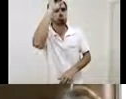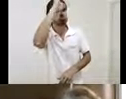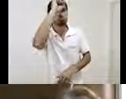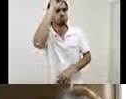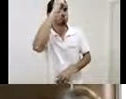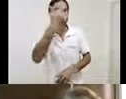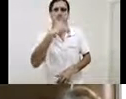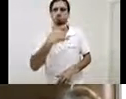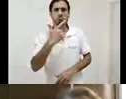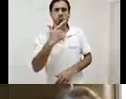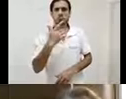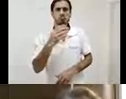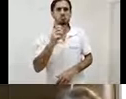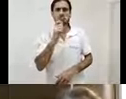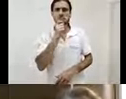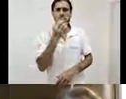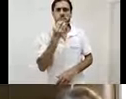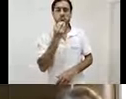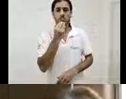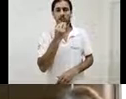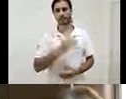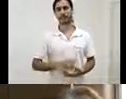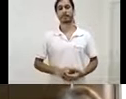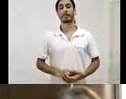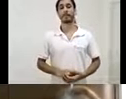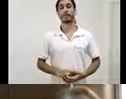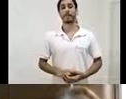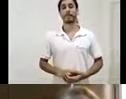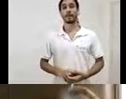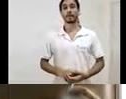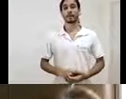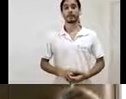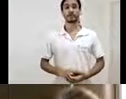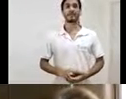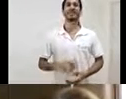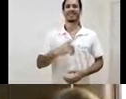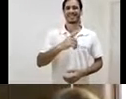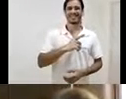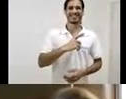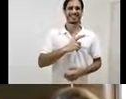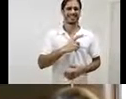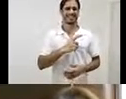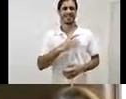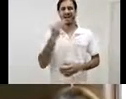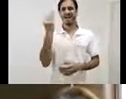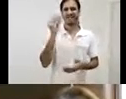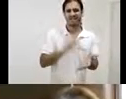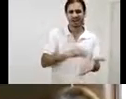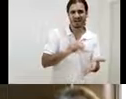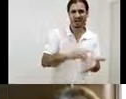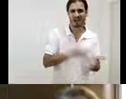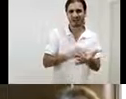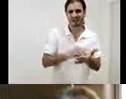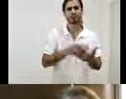encontravam numa situação de defasagem da idade séria no então primeiro ano do primeiro grau, chamado primeiro